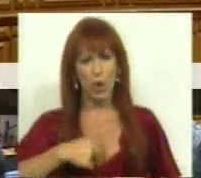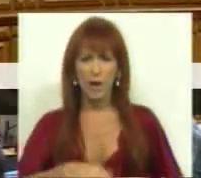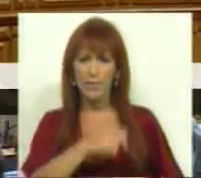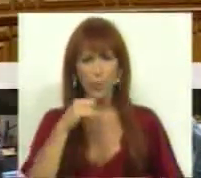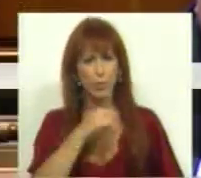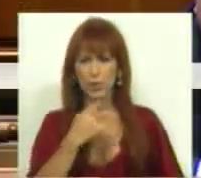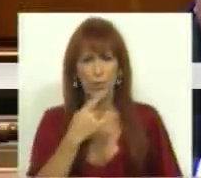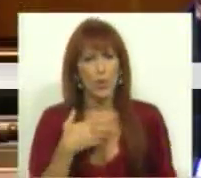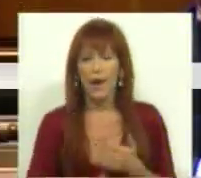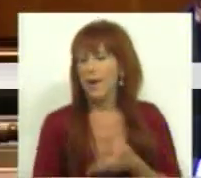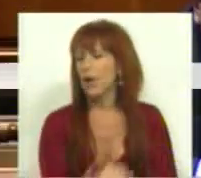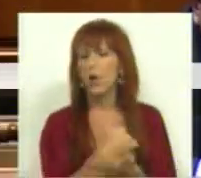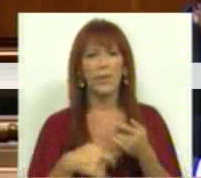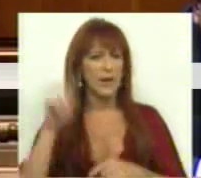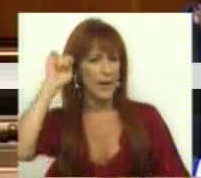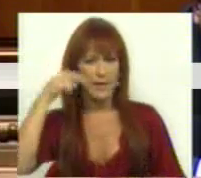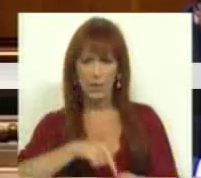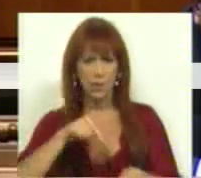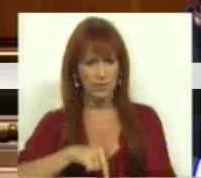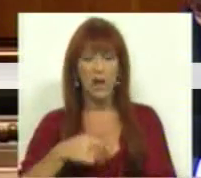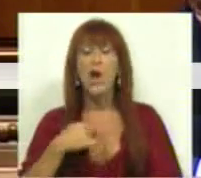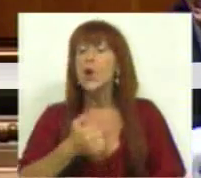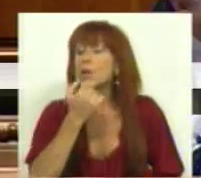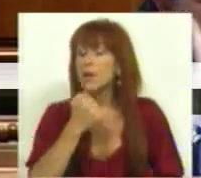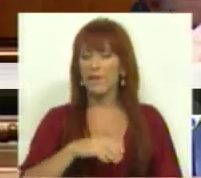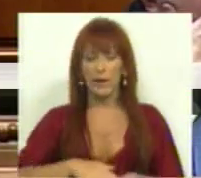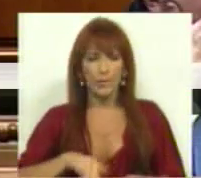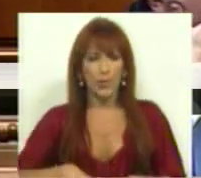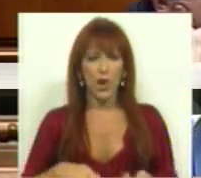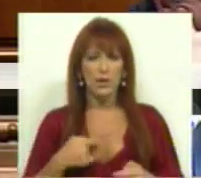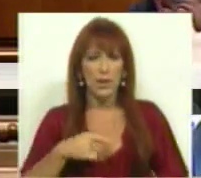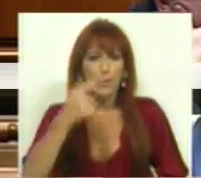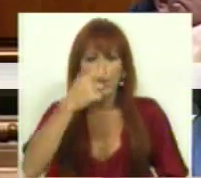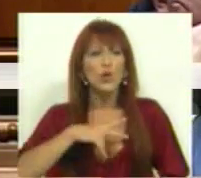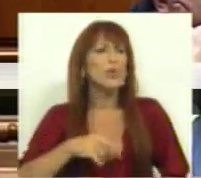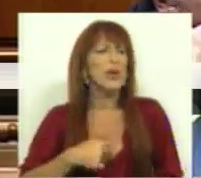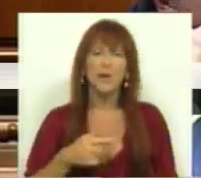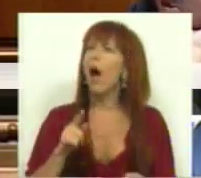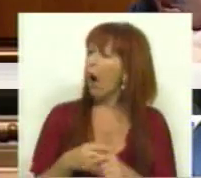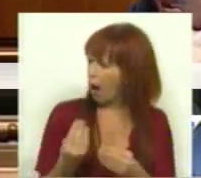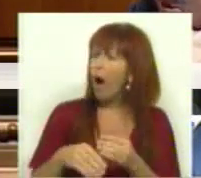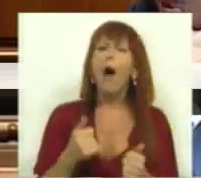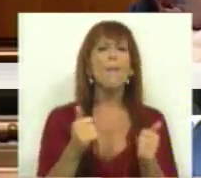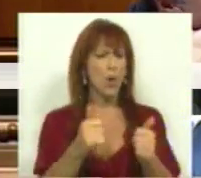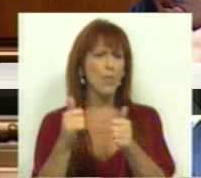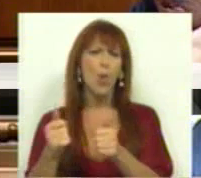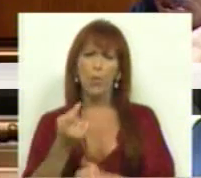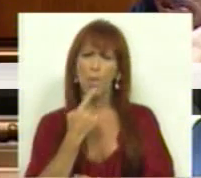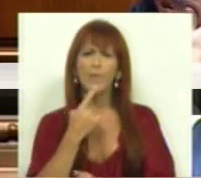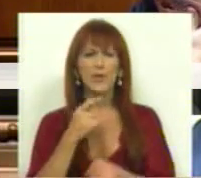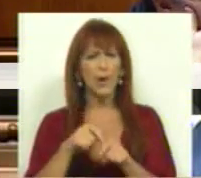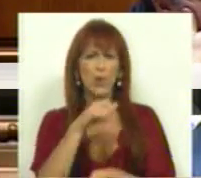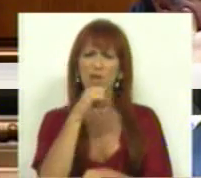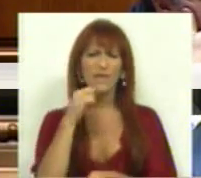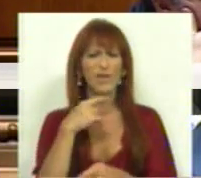grandes sacrifícios para recuperar desta crise, fico satisfeito por saber que os portugueses ficam com uma razão adicional para perceber que